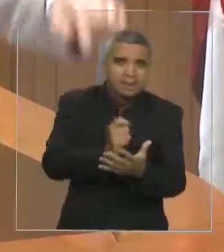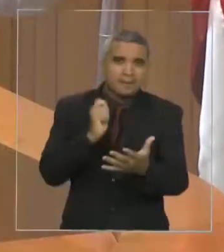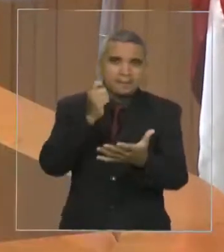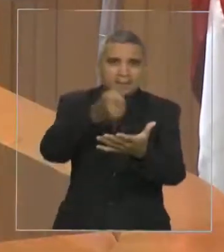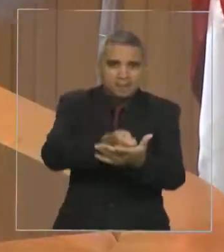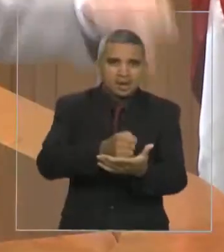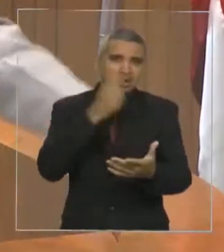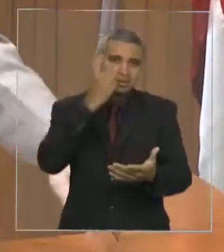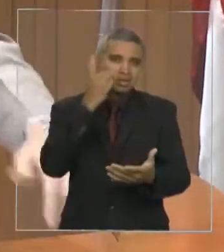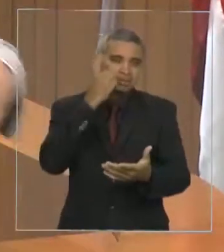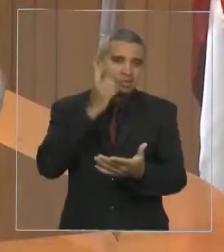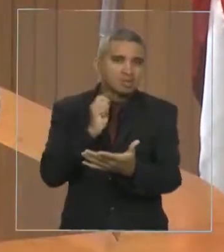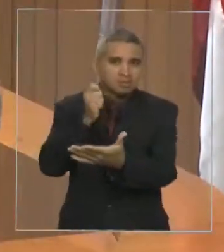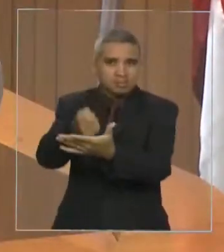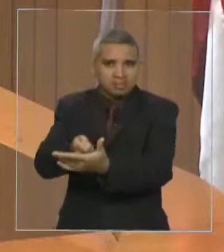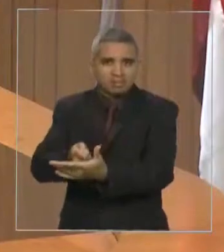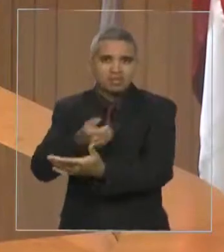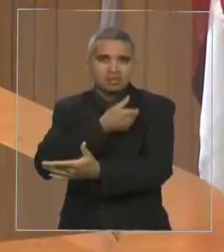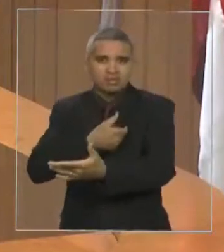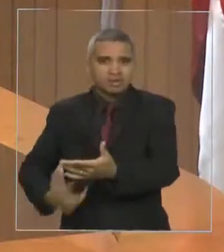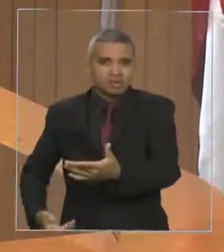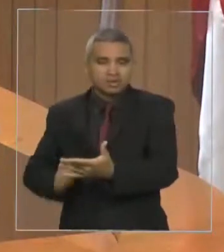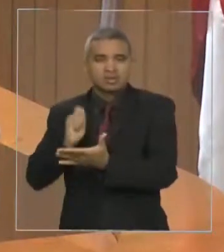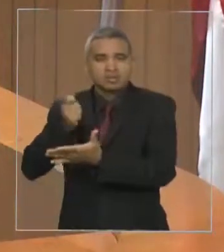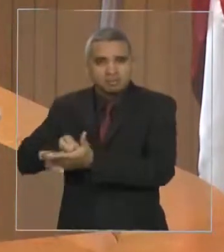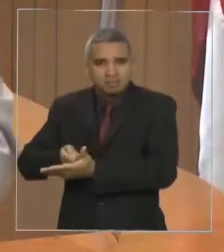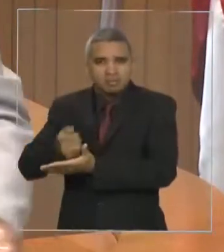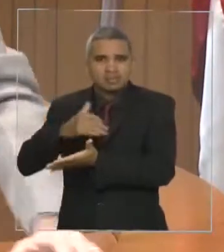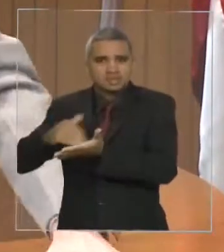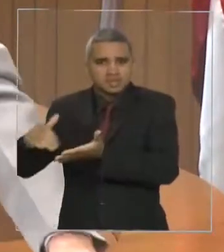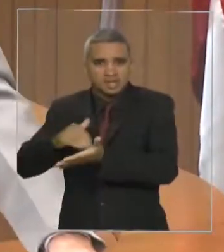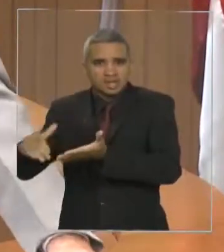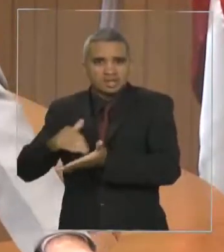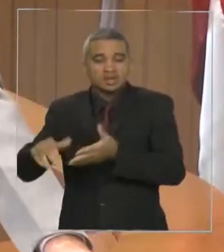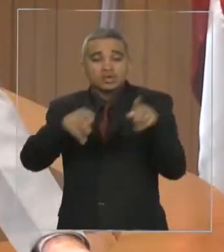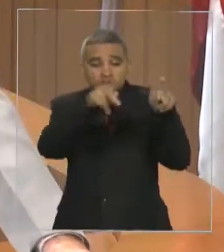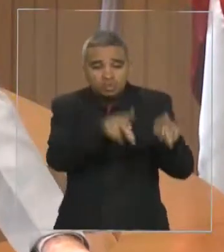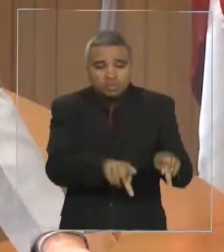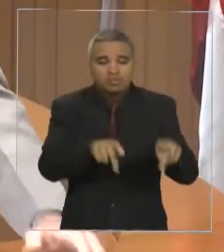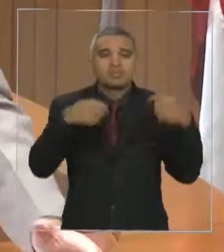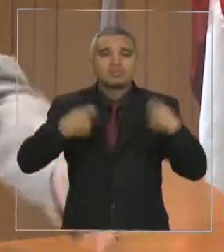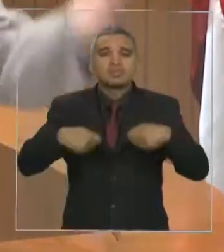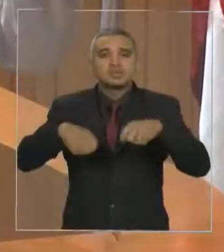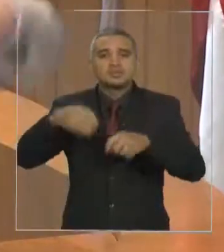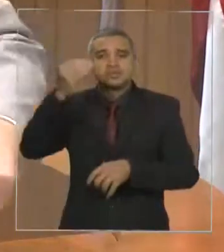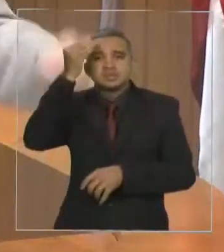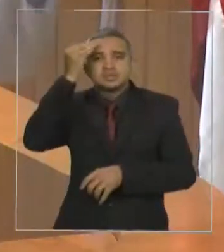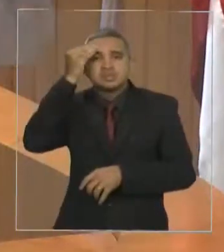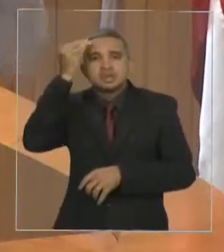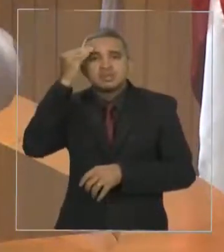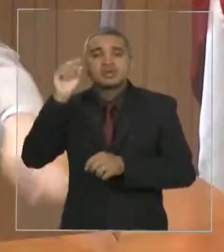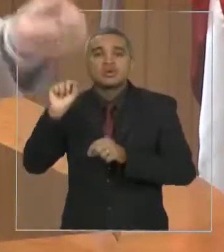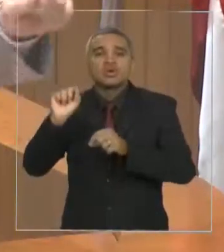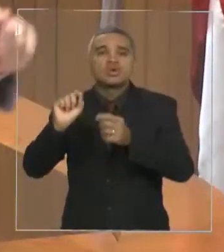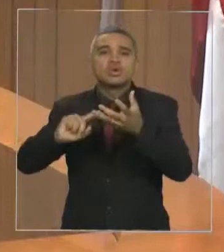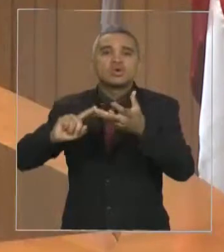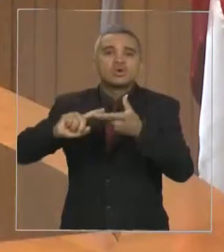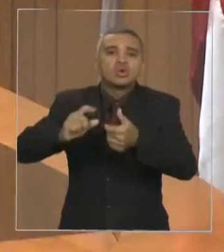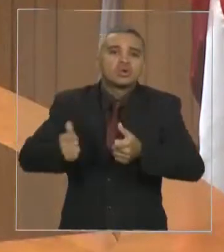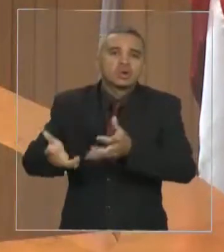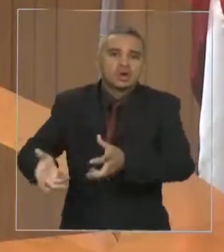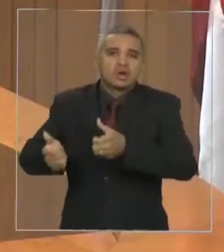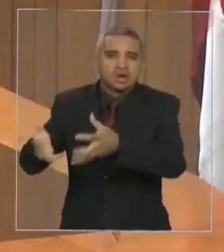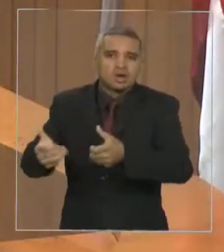que paga secretário, não saber de que forma está sendo gasto os seus impostos. Porque o governador fica